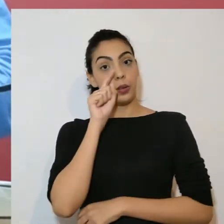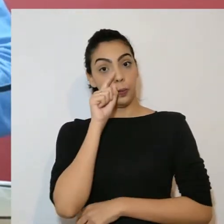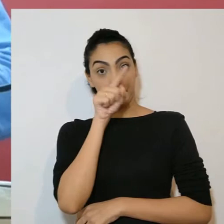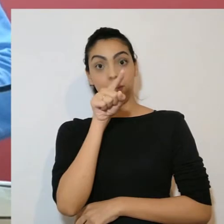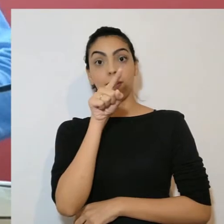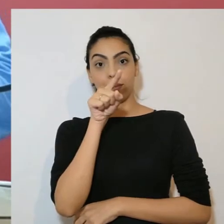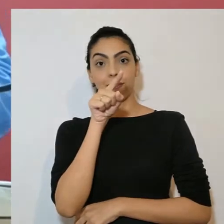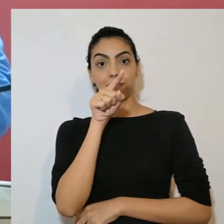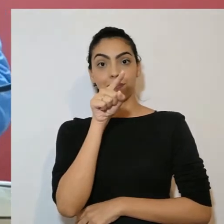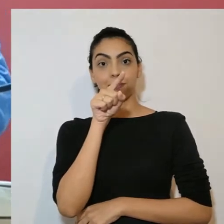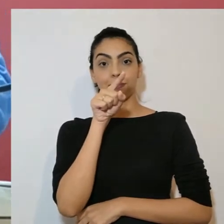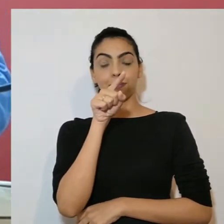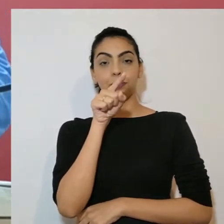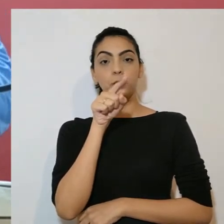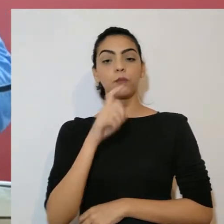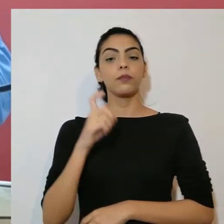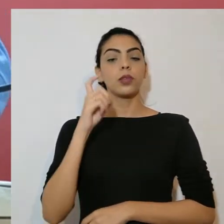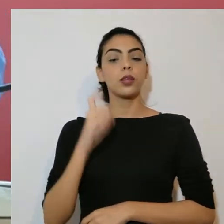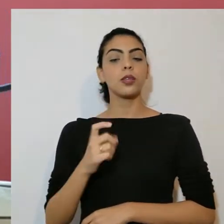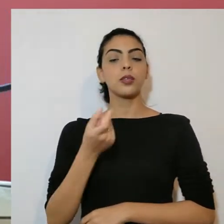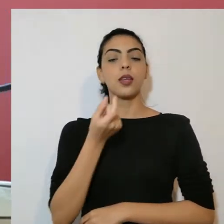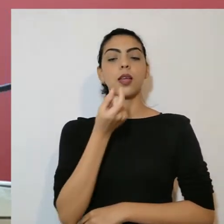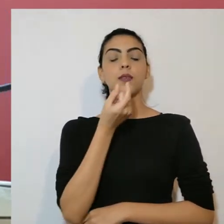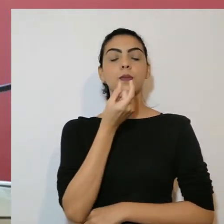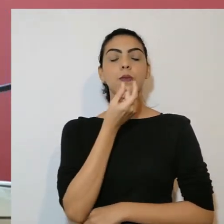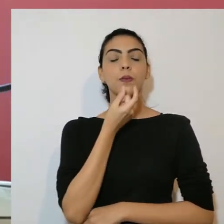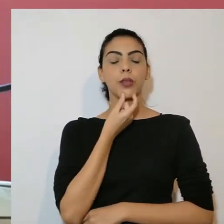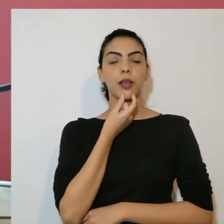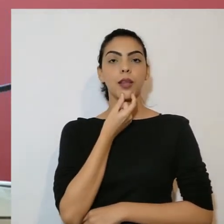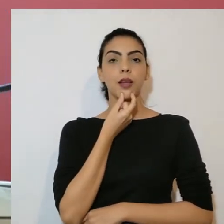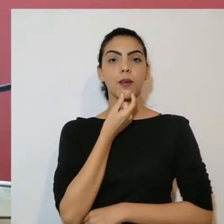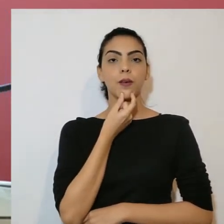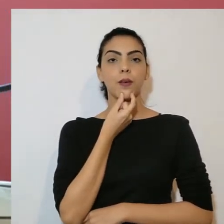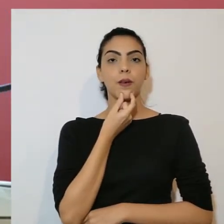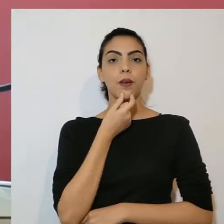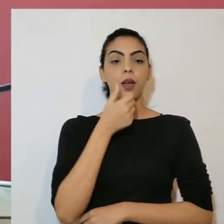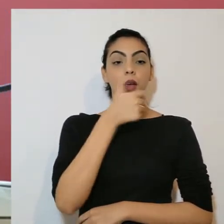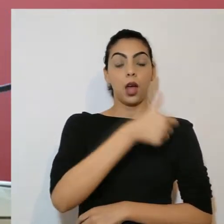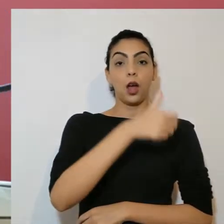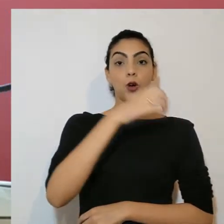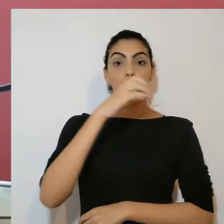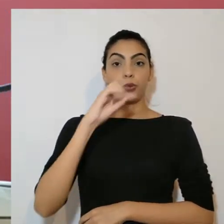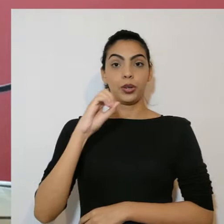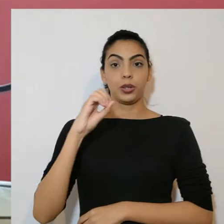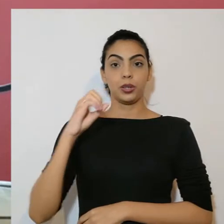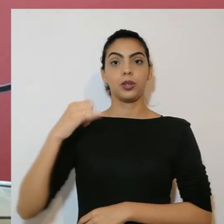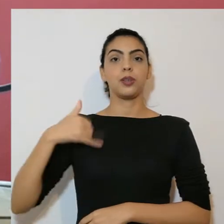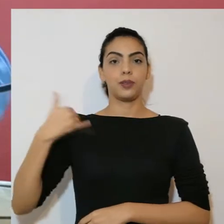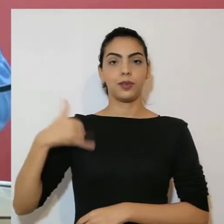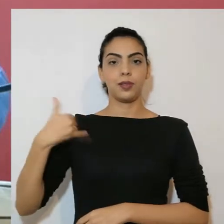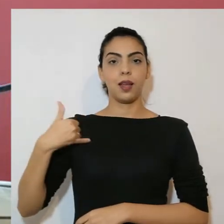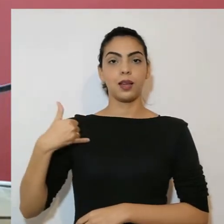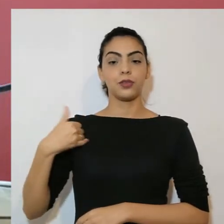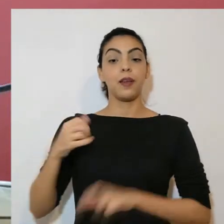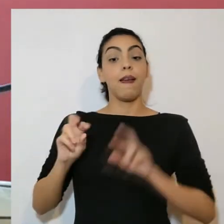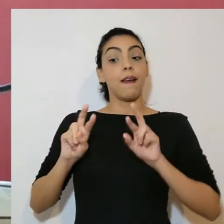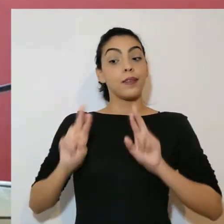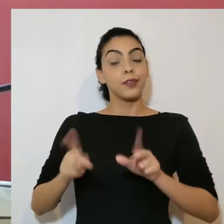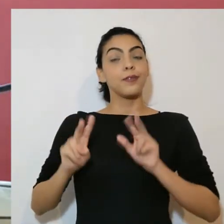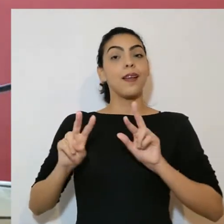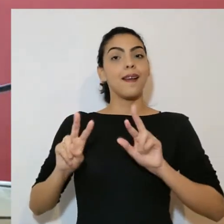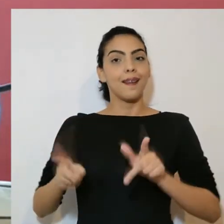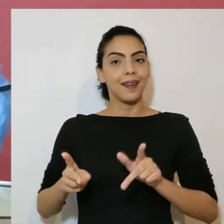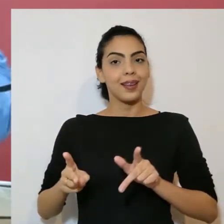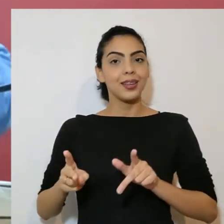Mas há um perigo nisso, é que ser solteiro aos 20 anos é muito